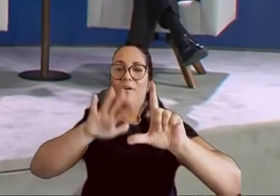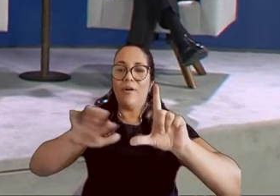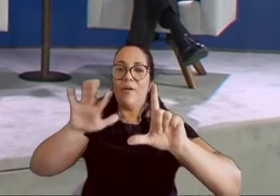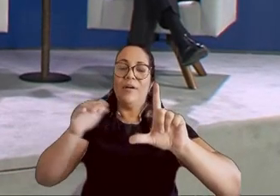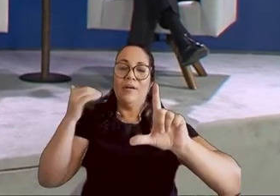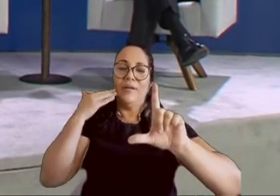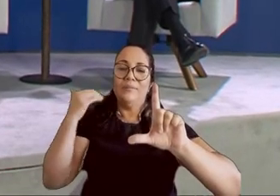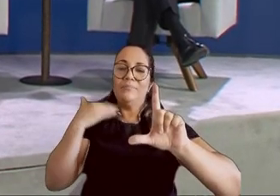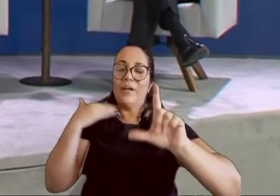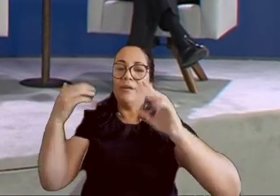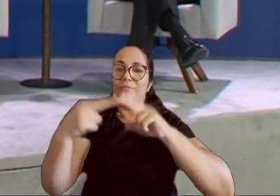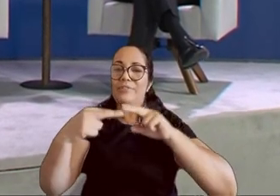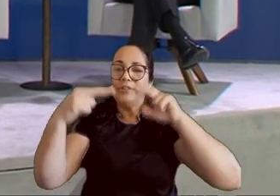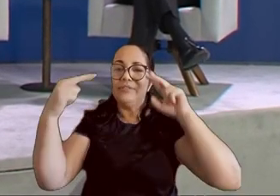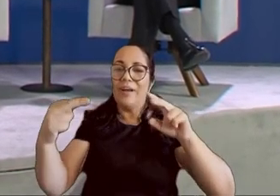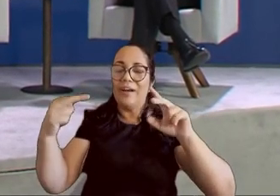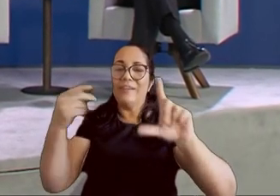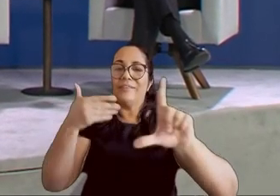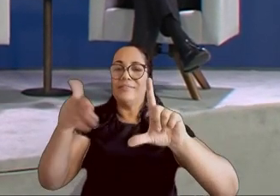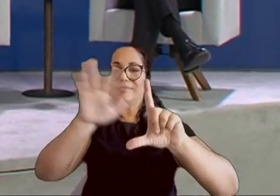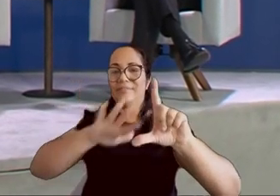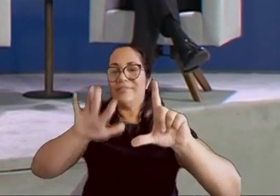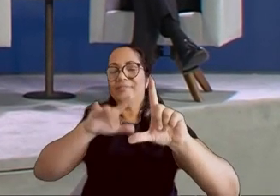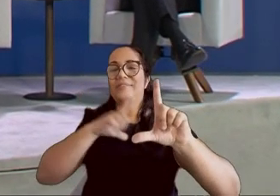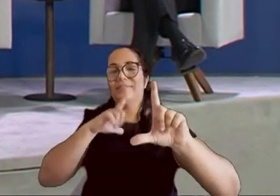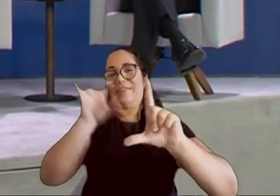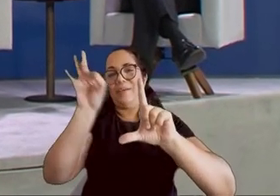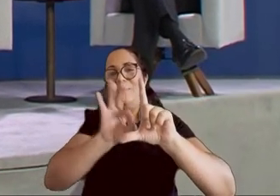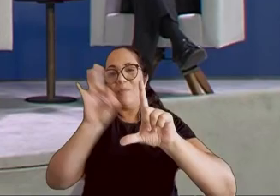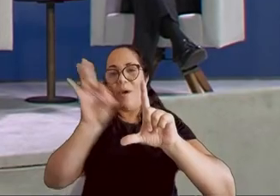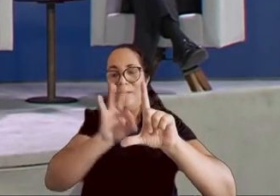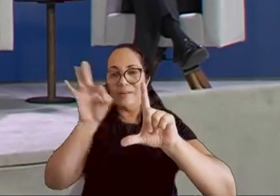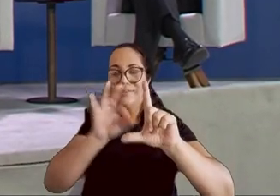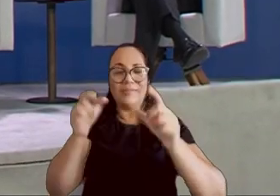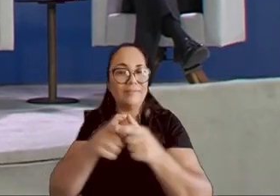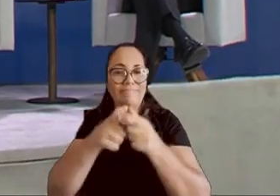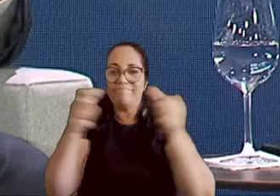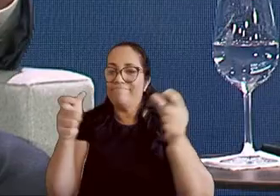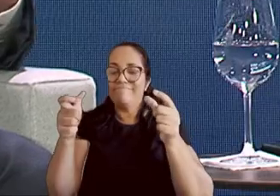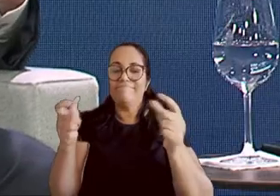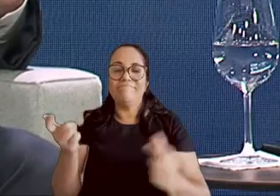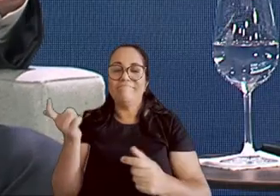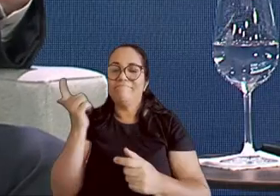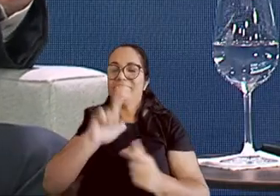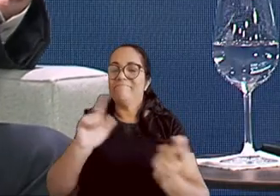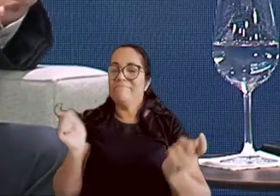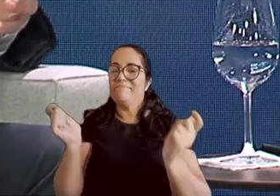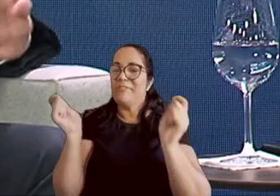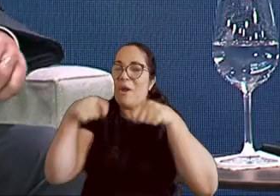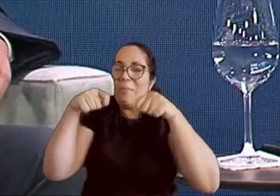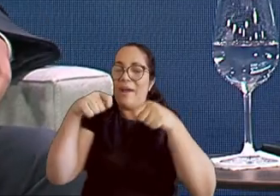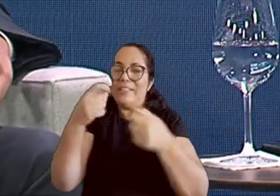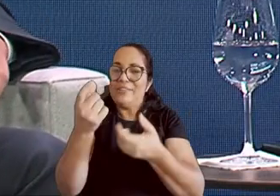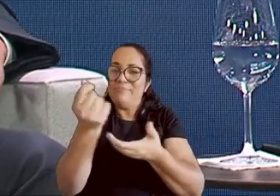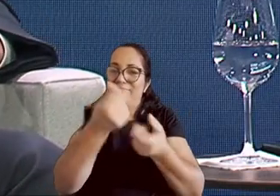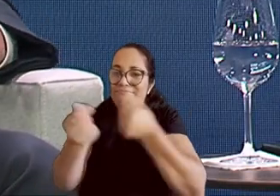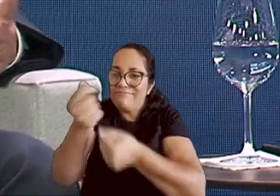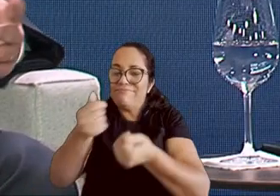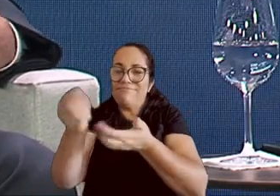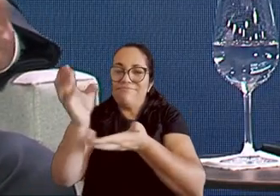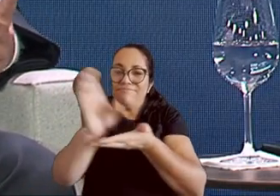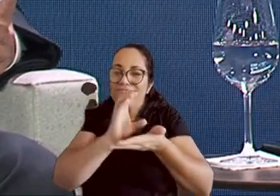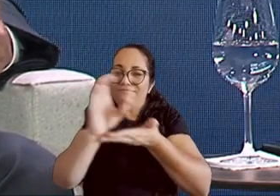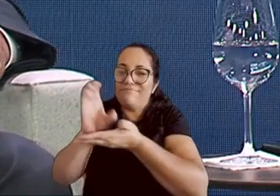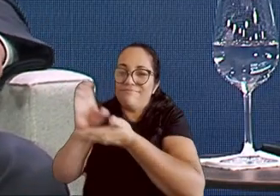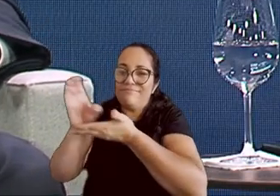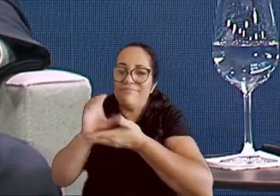tem um percentual muito maior ainda evento eles vão conseguir captar vão ter maiores demanda pro mercado de debates né a gente